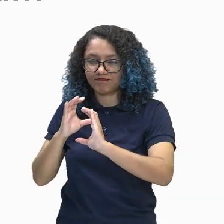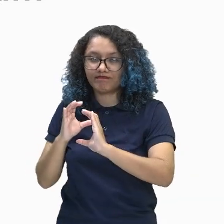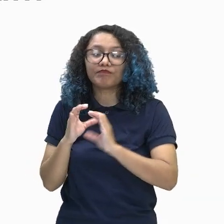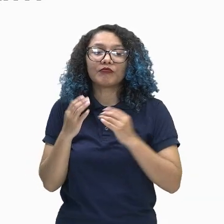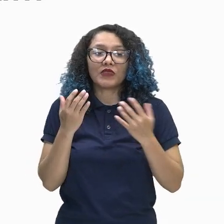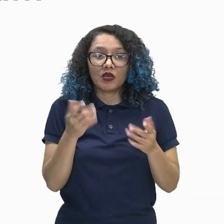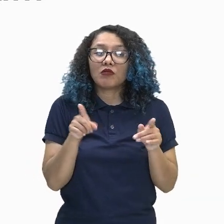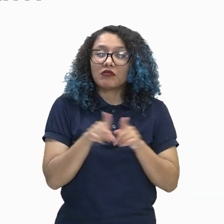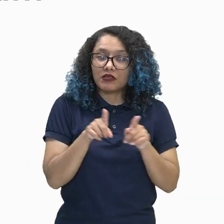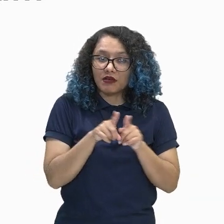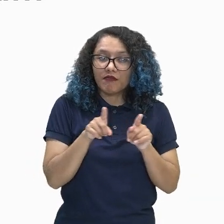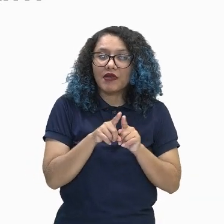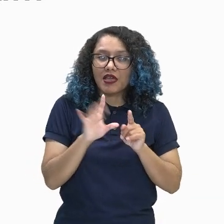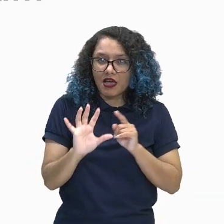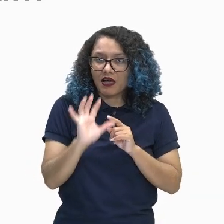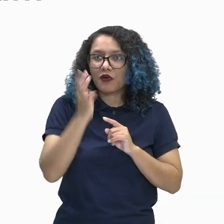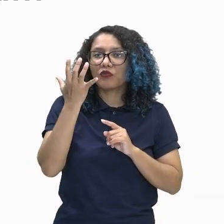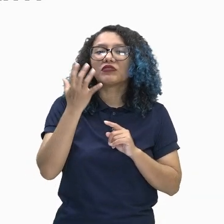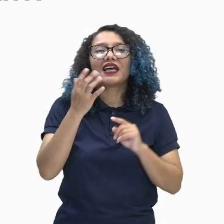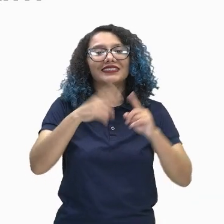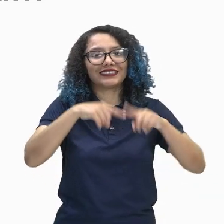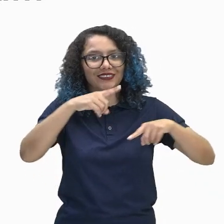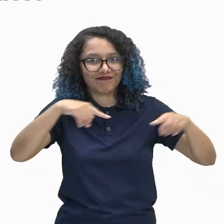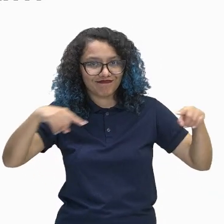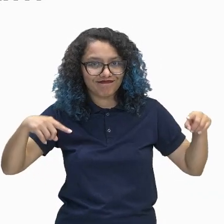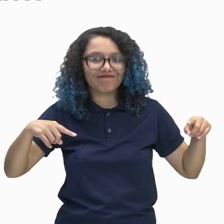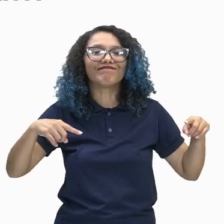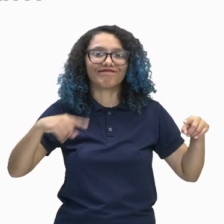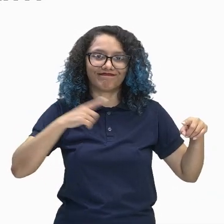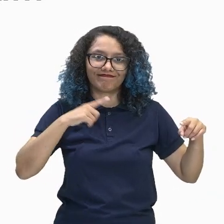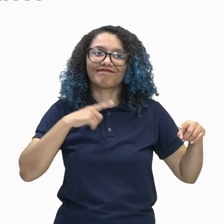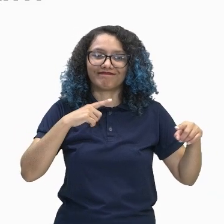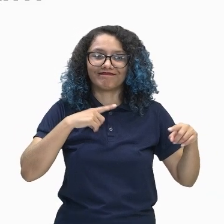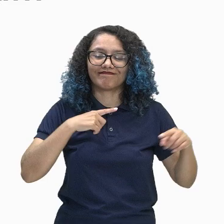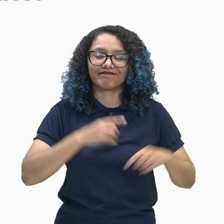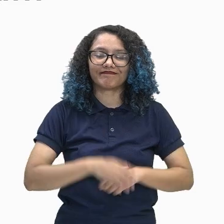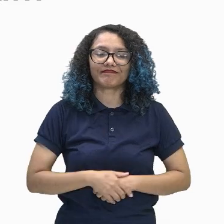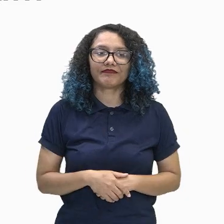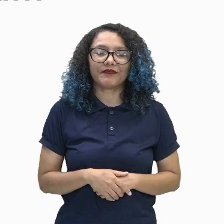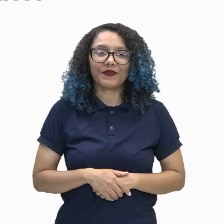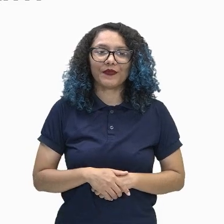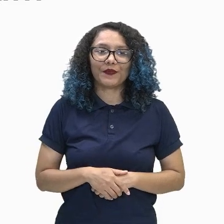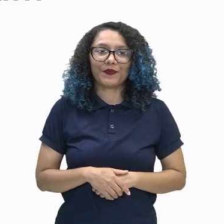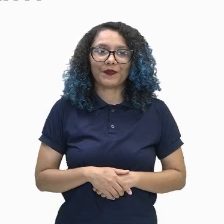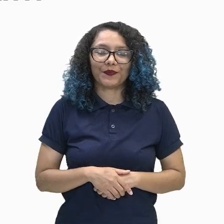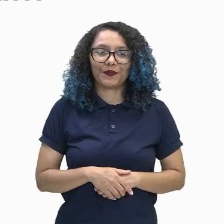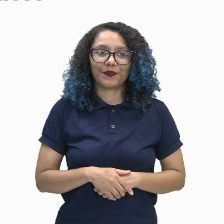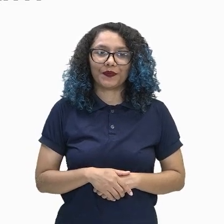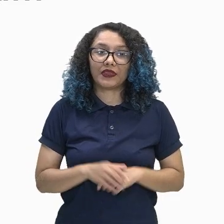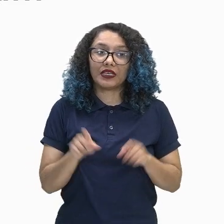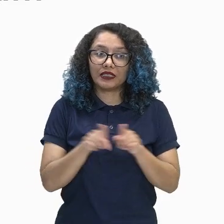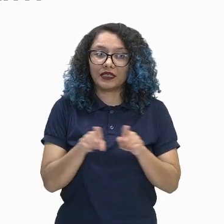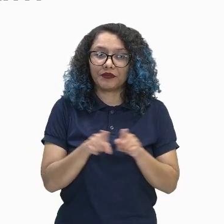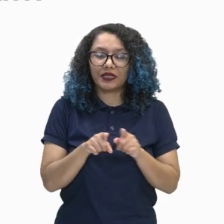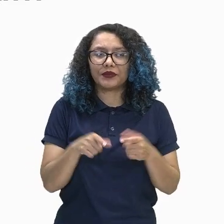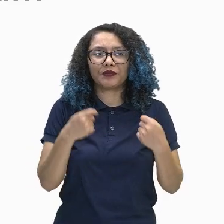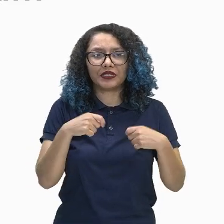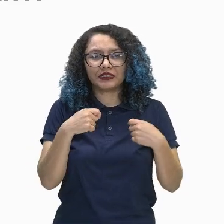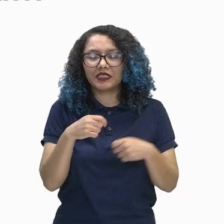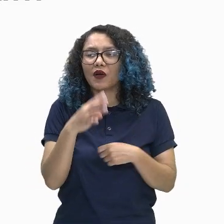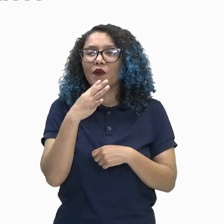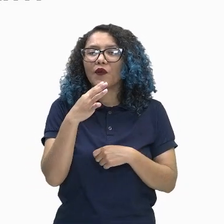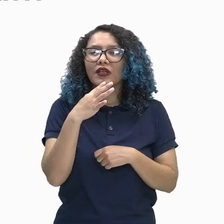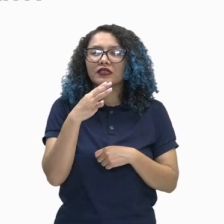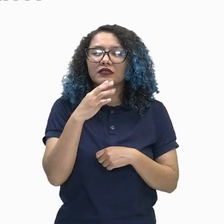também vai ocorrer as variações da língua. E nós precisamos saber também, né,